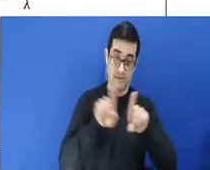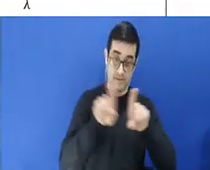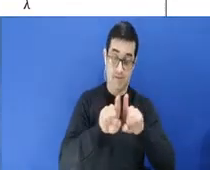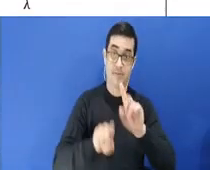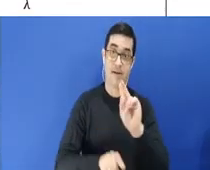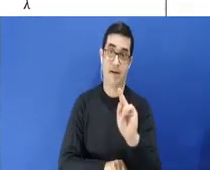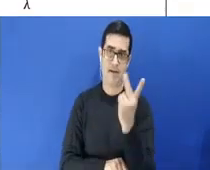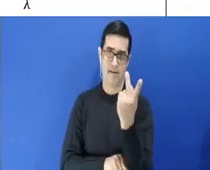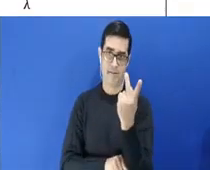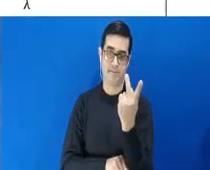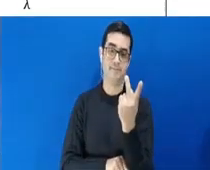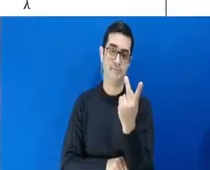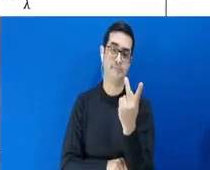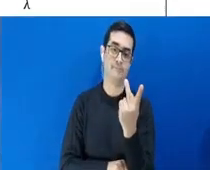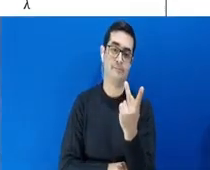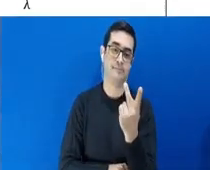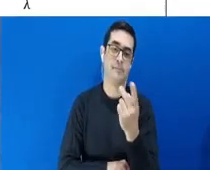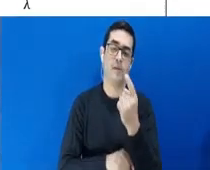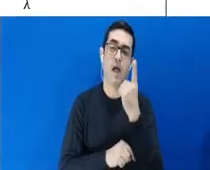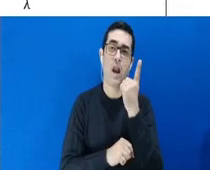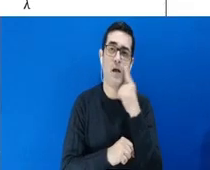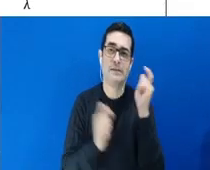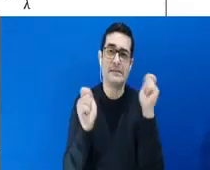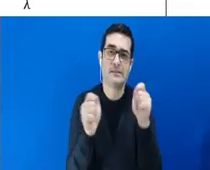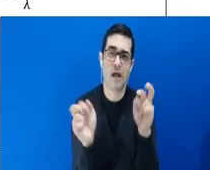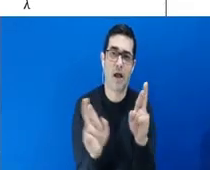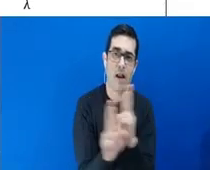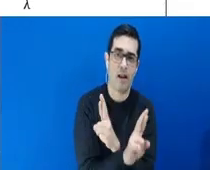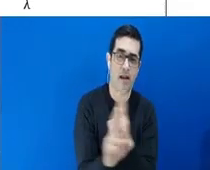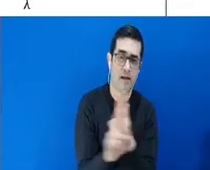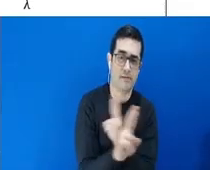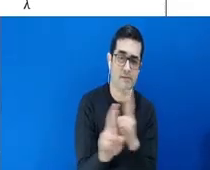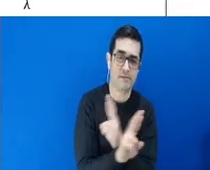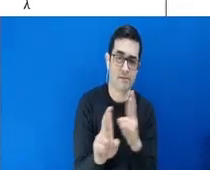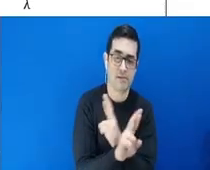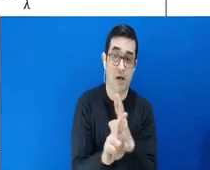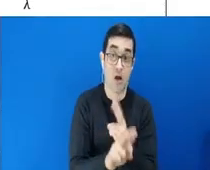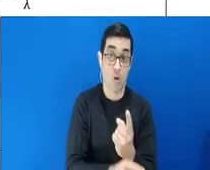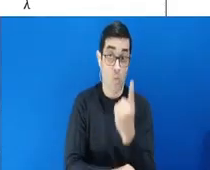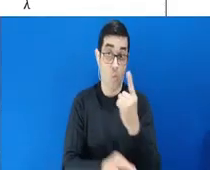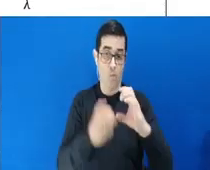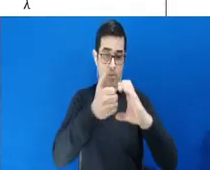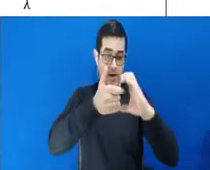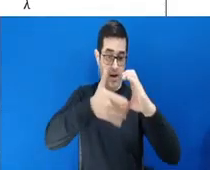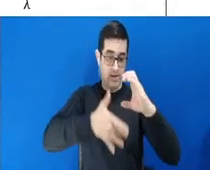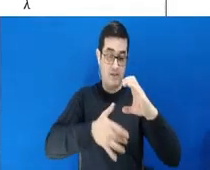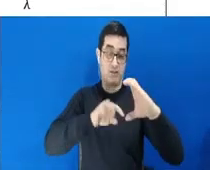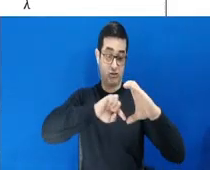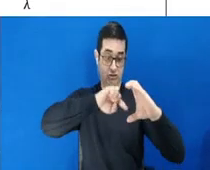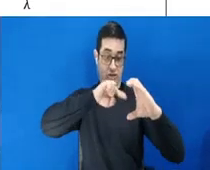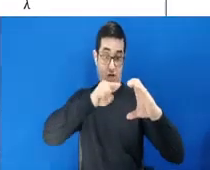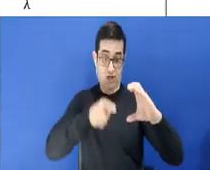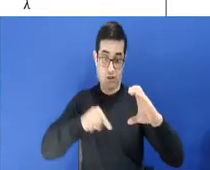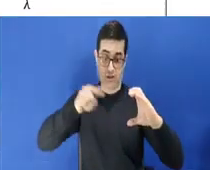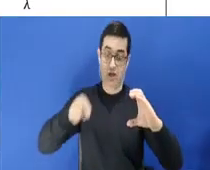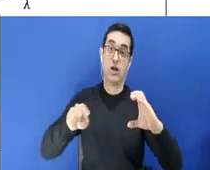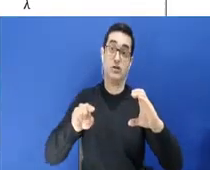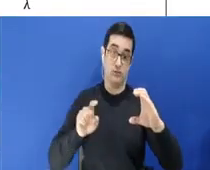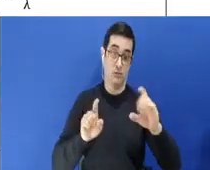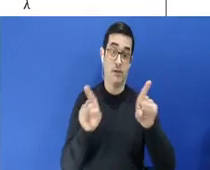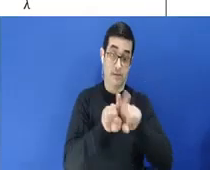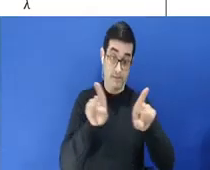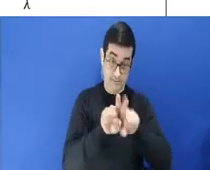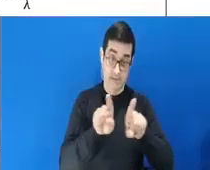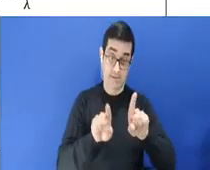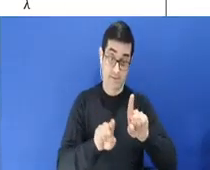consegue relacionar uma característica de onda com uma característica